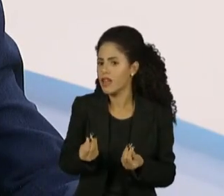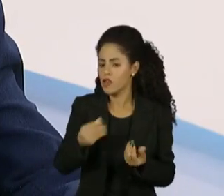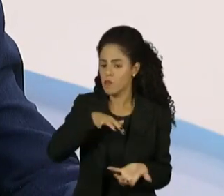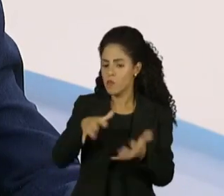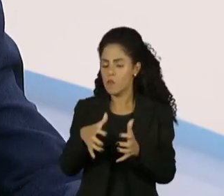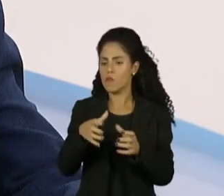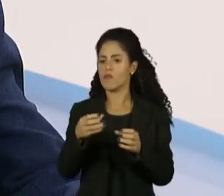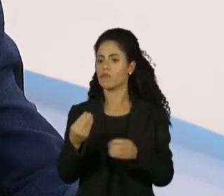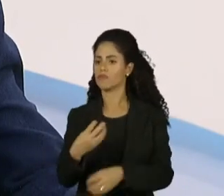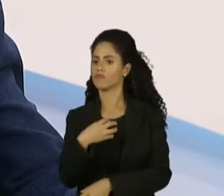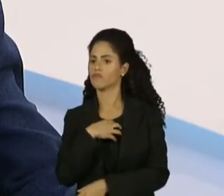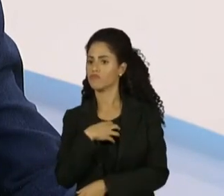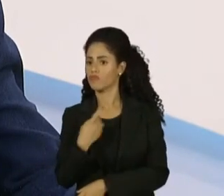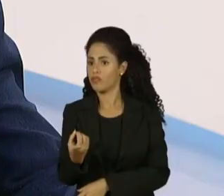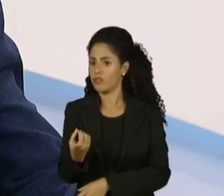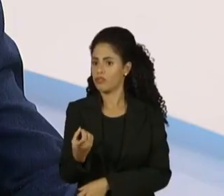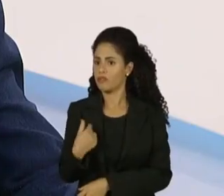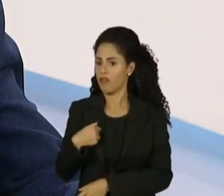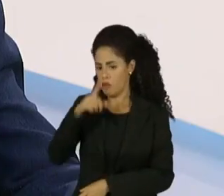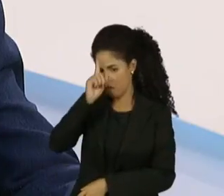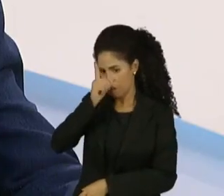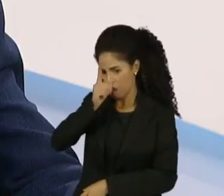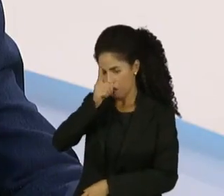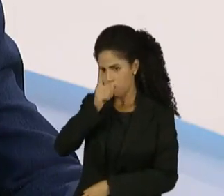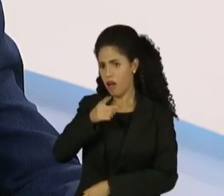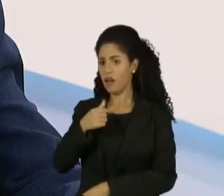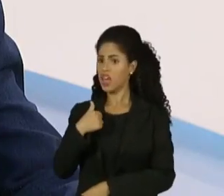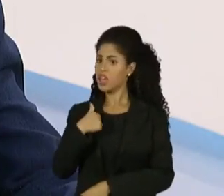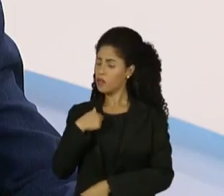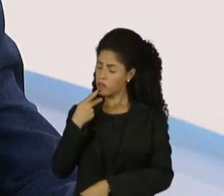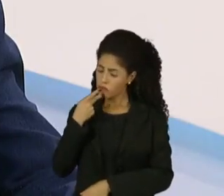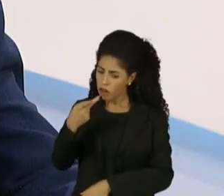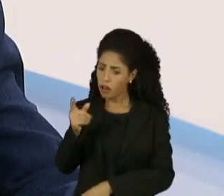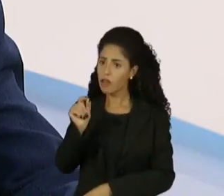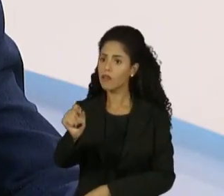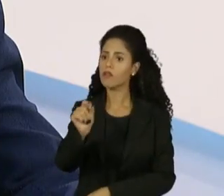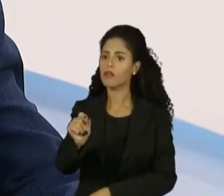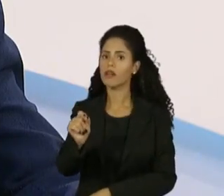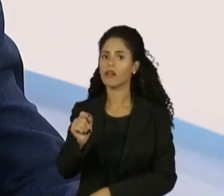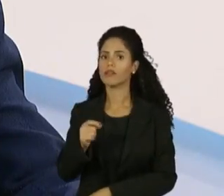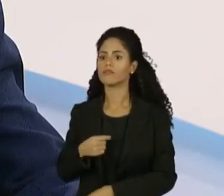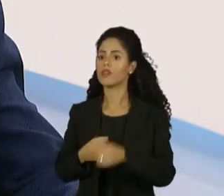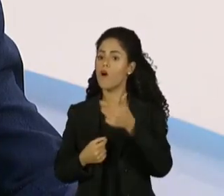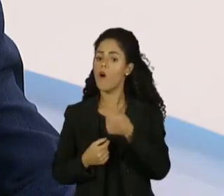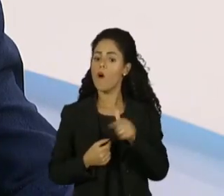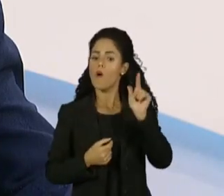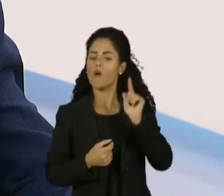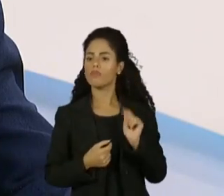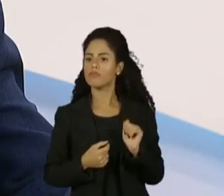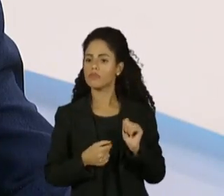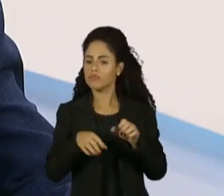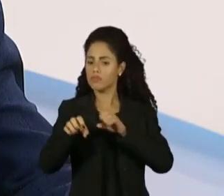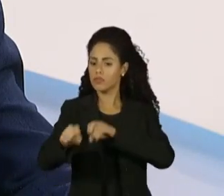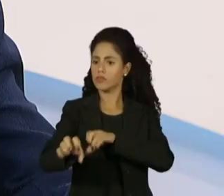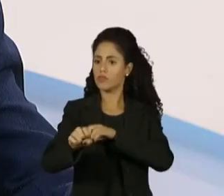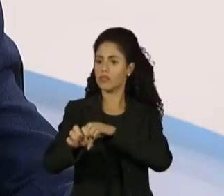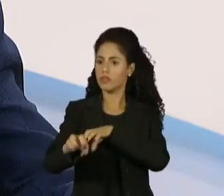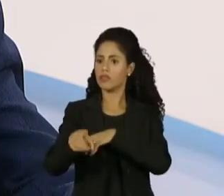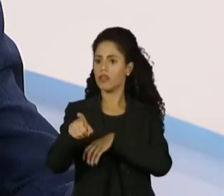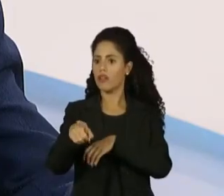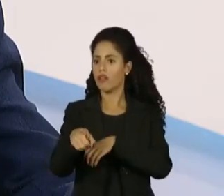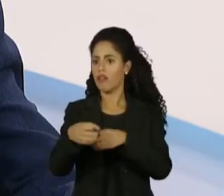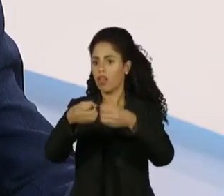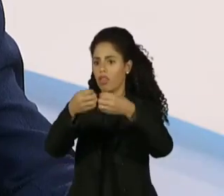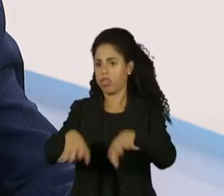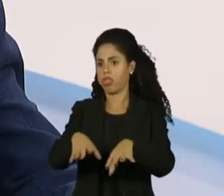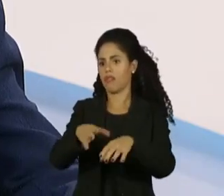do fato dele ser o patrono da educação. E eu dizia naquela oportunidade que tinha que ser realmente o patrono da educação, enquanto a educação brasileira fosse a porcaria